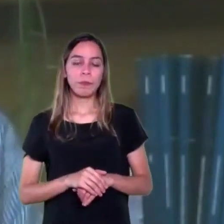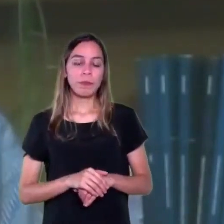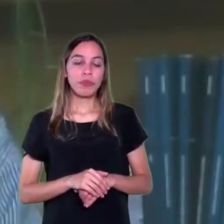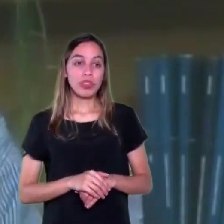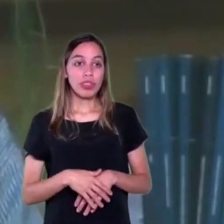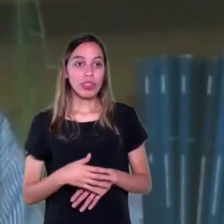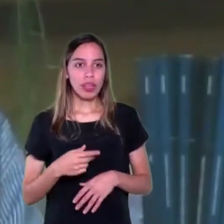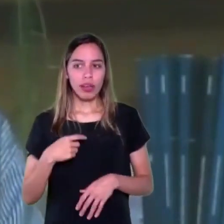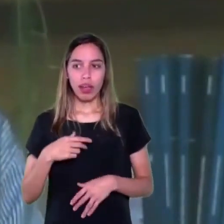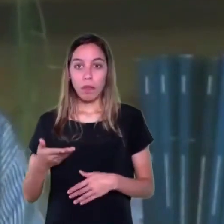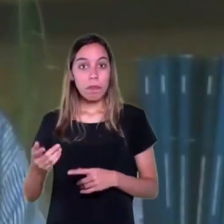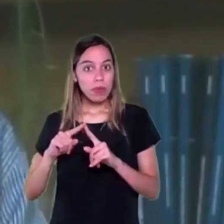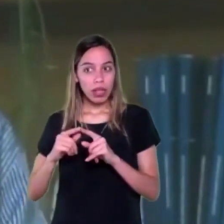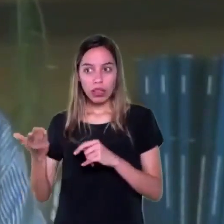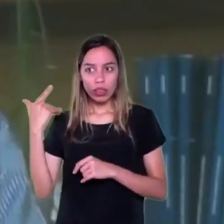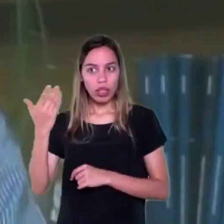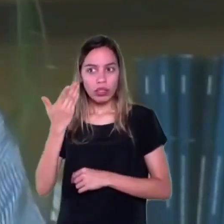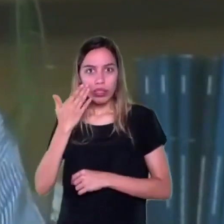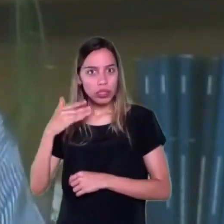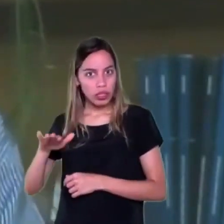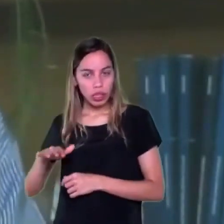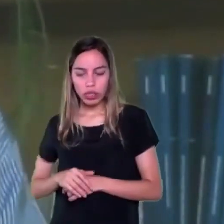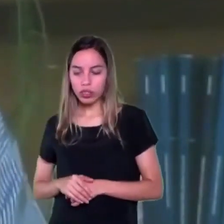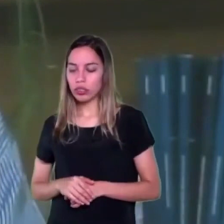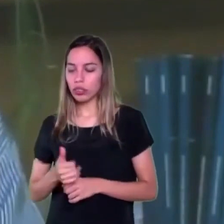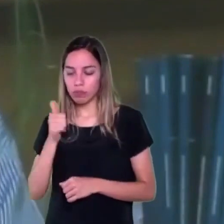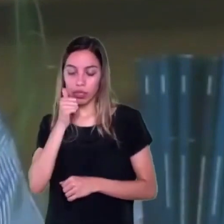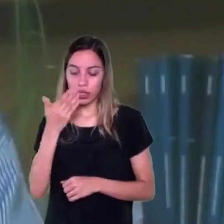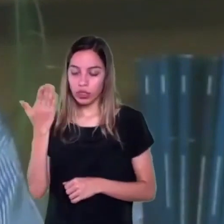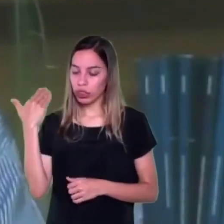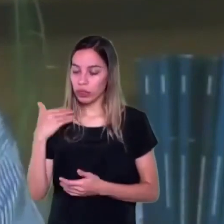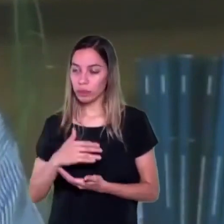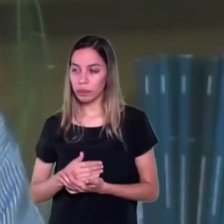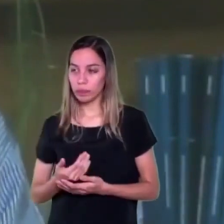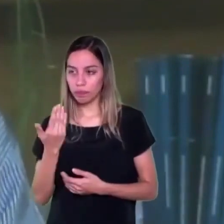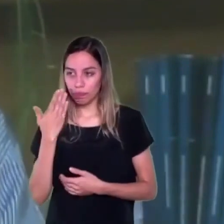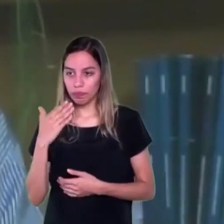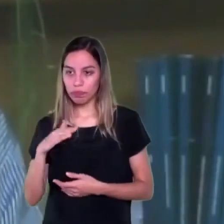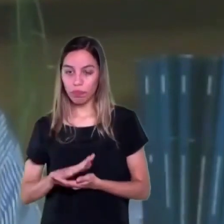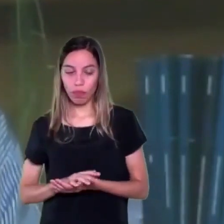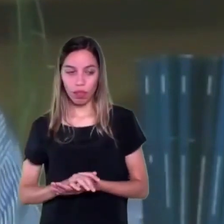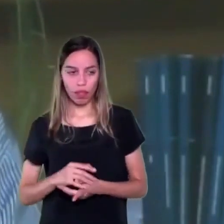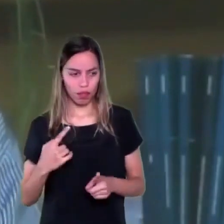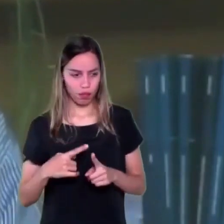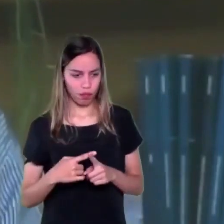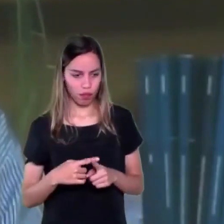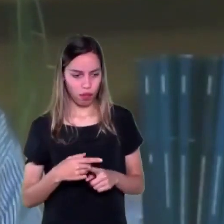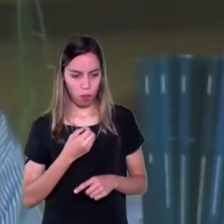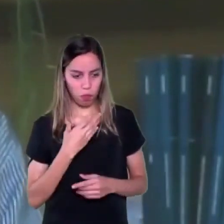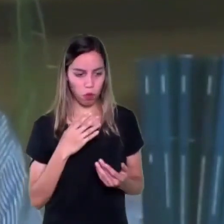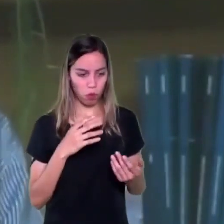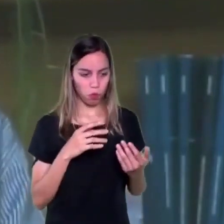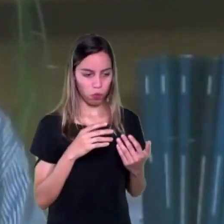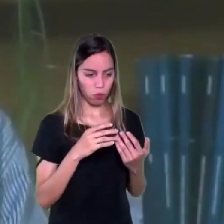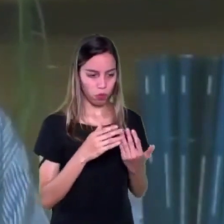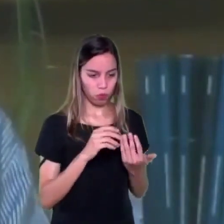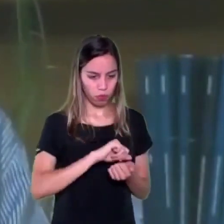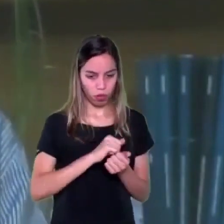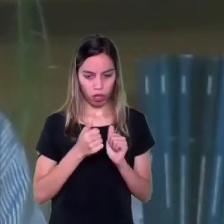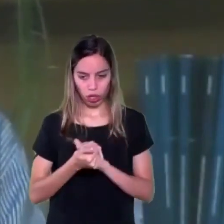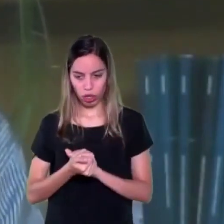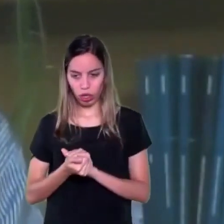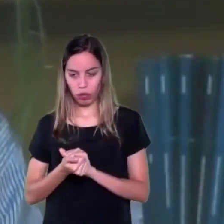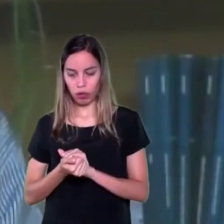muito importante para a história de Itaúna também, porque além de escritor e além de contador